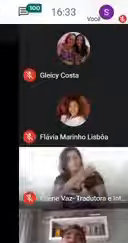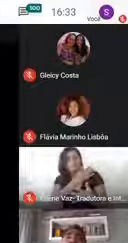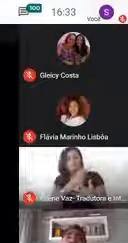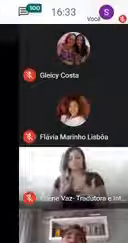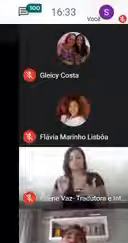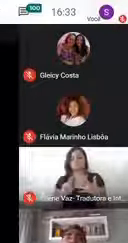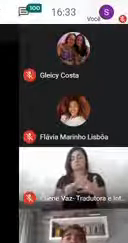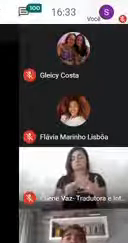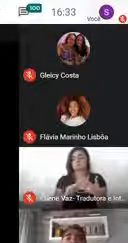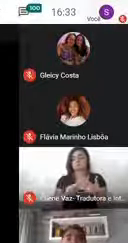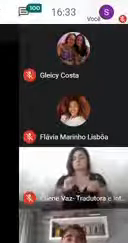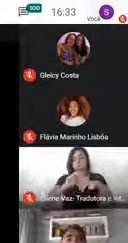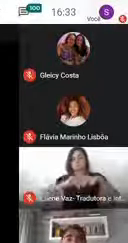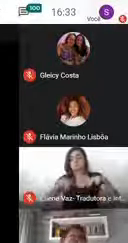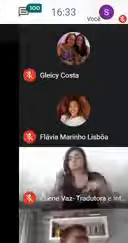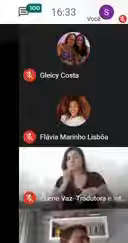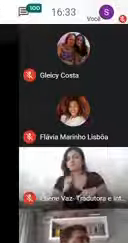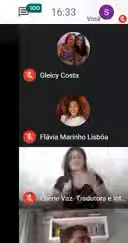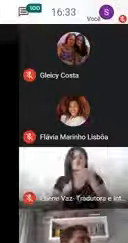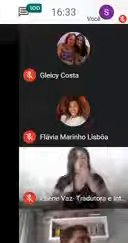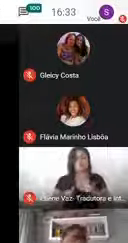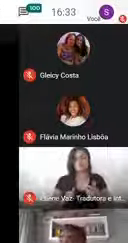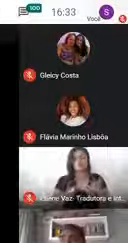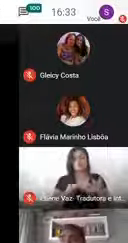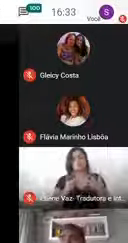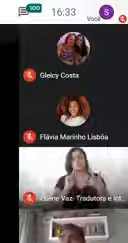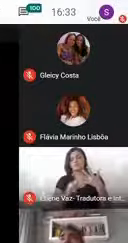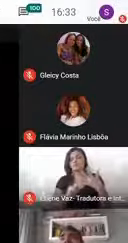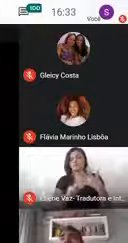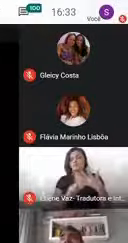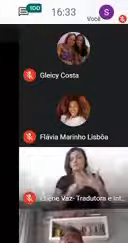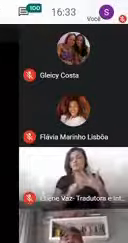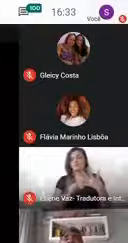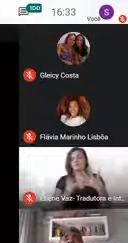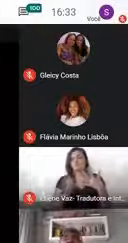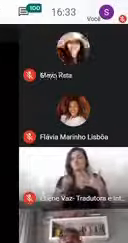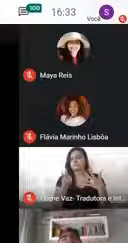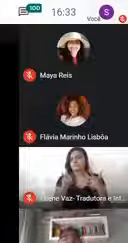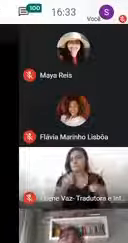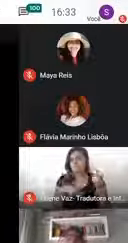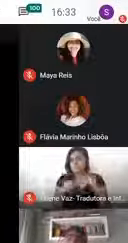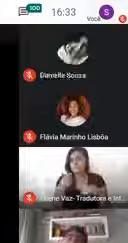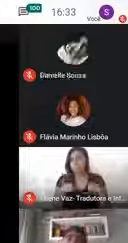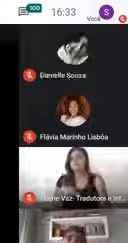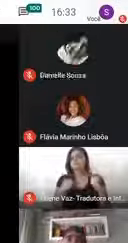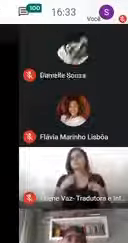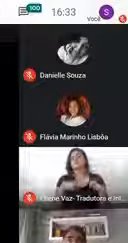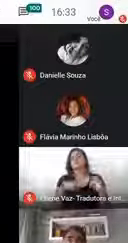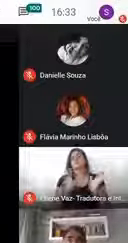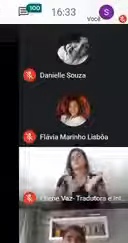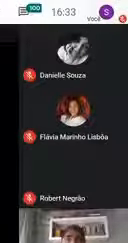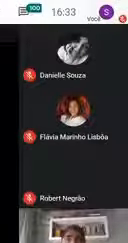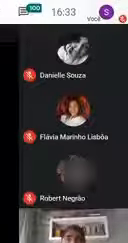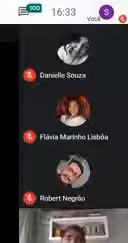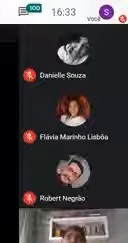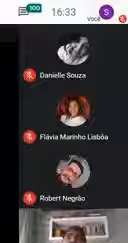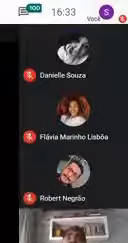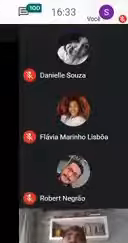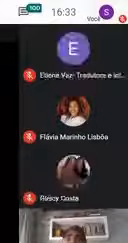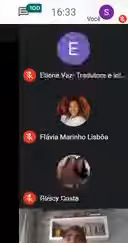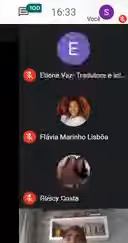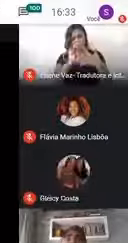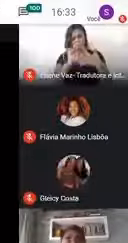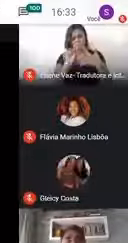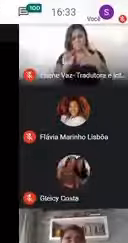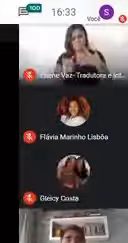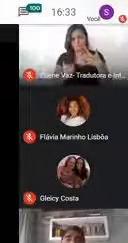instrução, o nível de renda, né, a classe social a que os indivíduos pertencem,